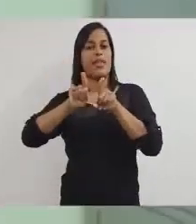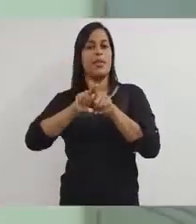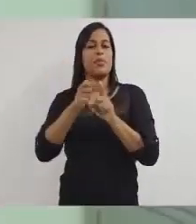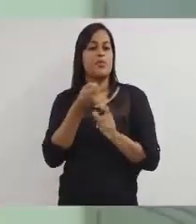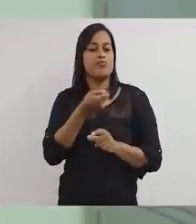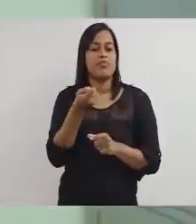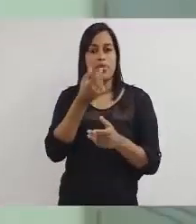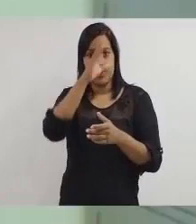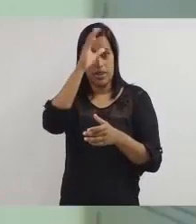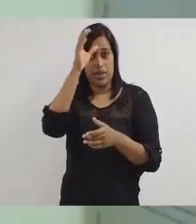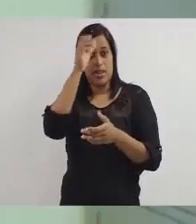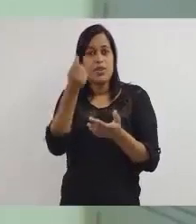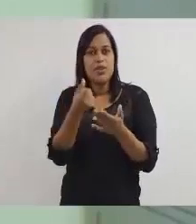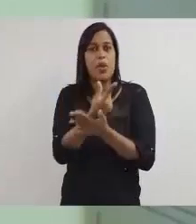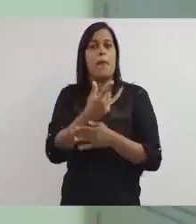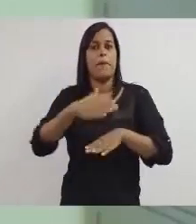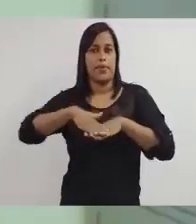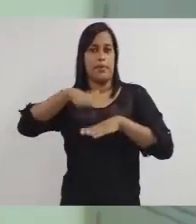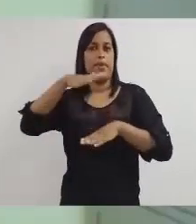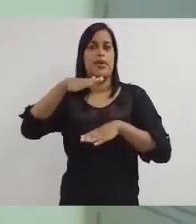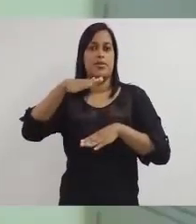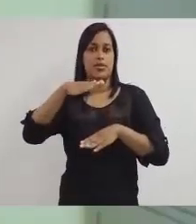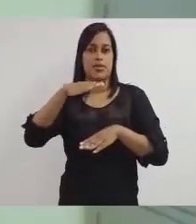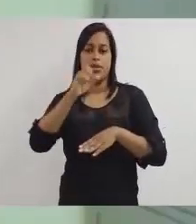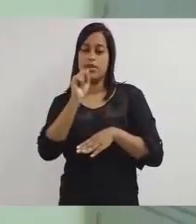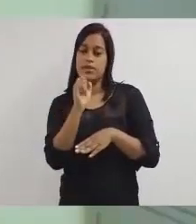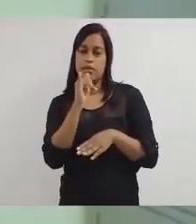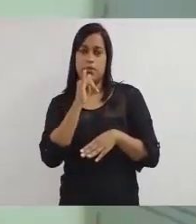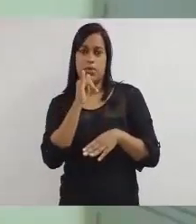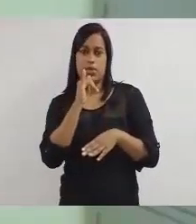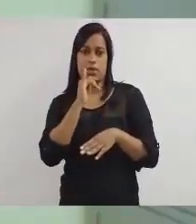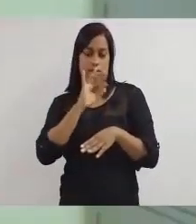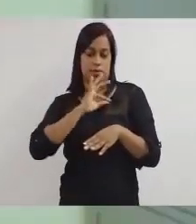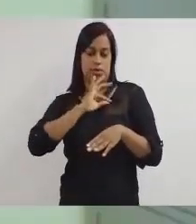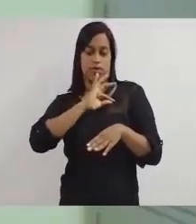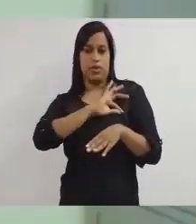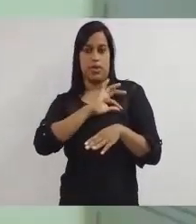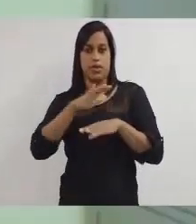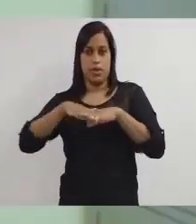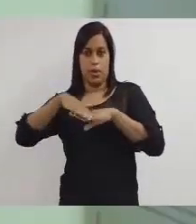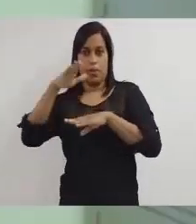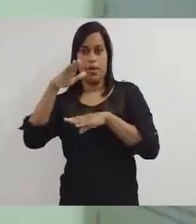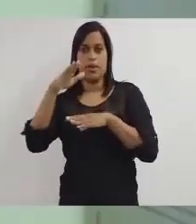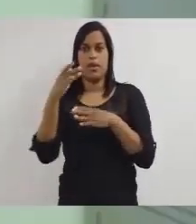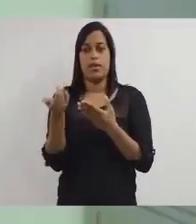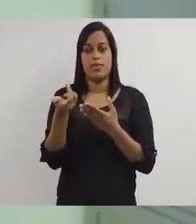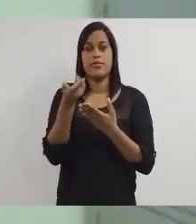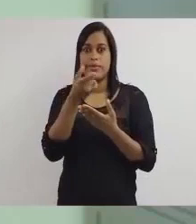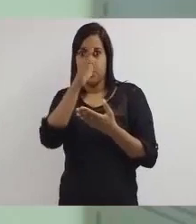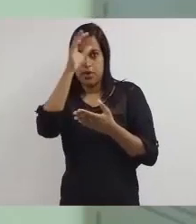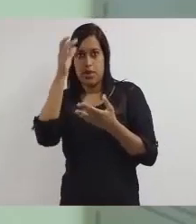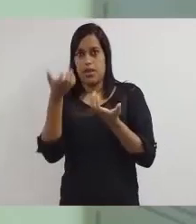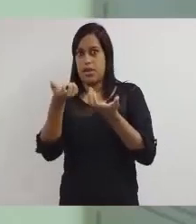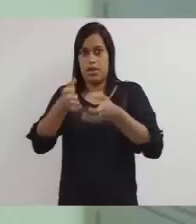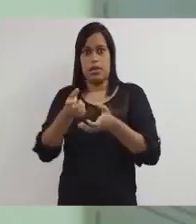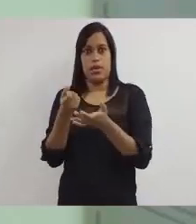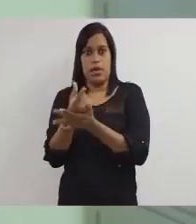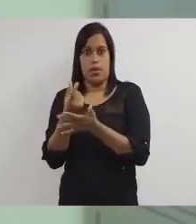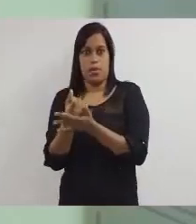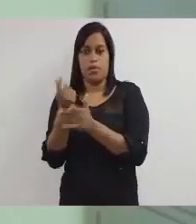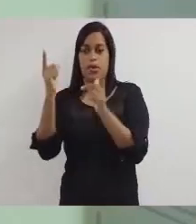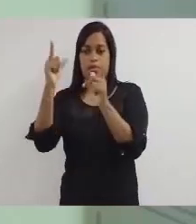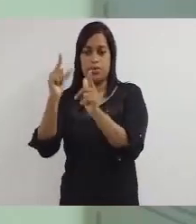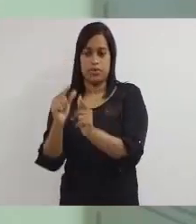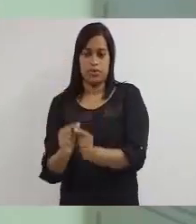Do outro lado, existem bens que quando a renda aumenta, o consumo diminui. E aí, esses bens